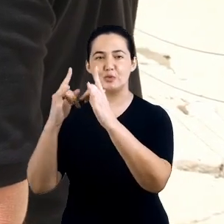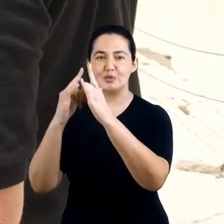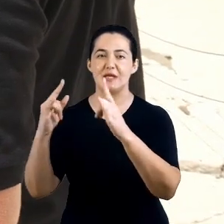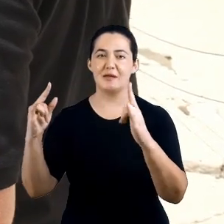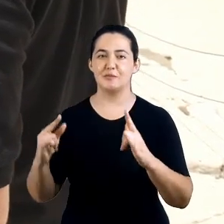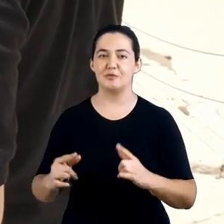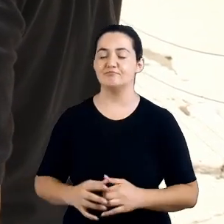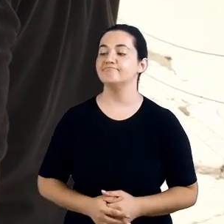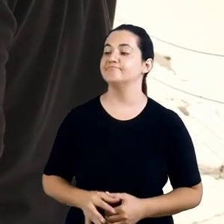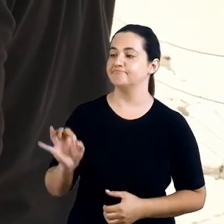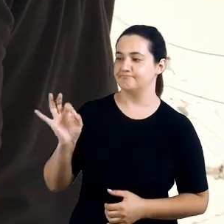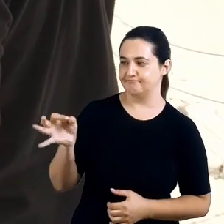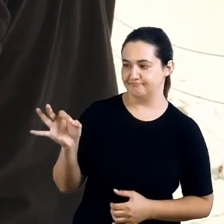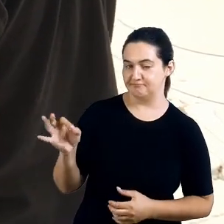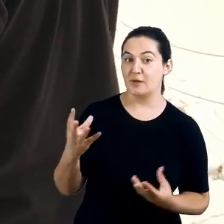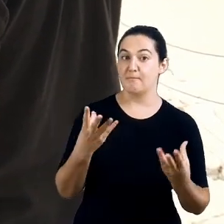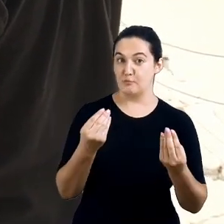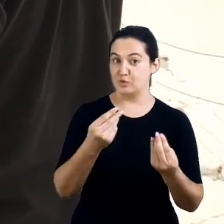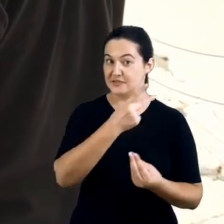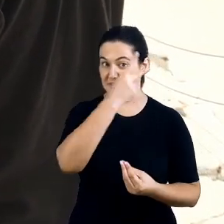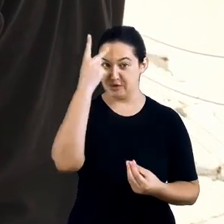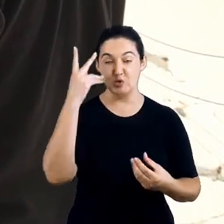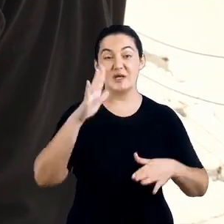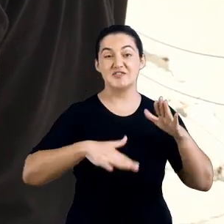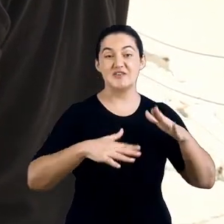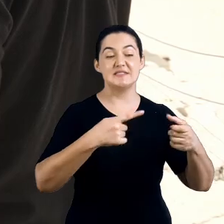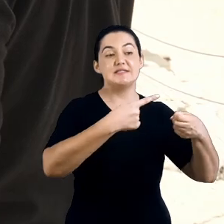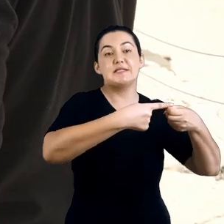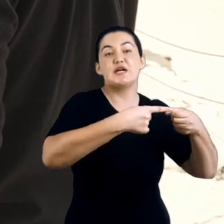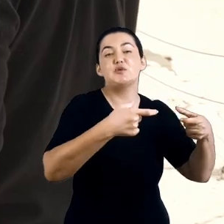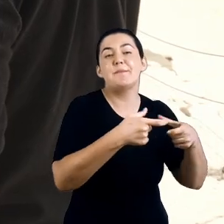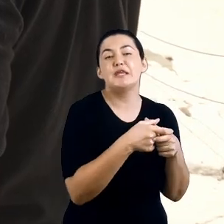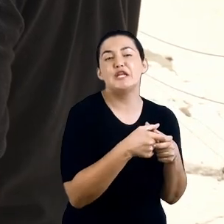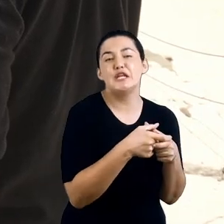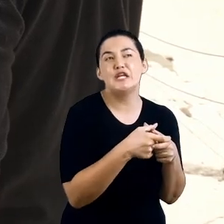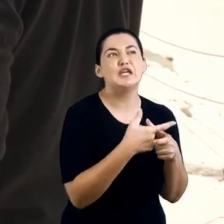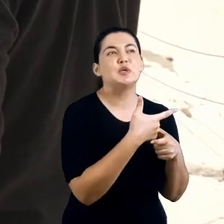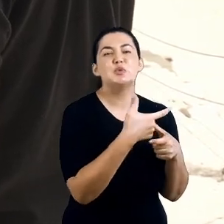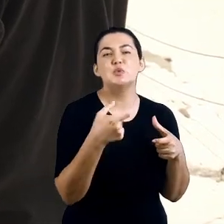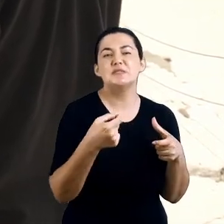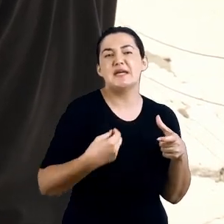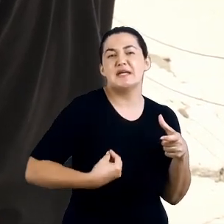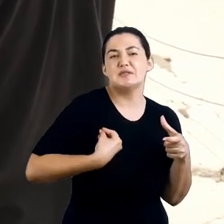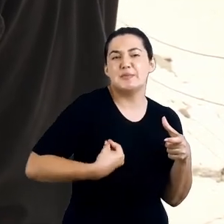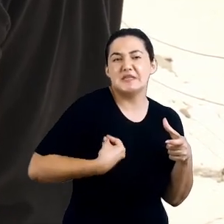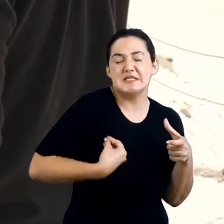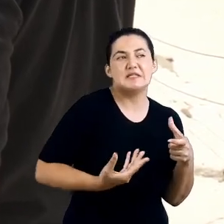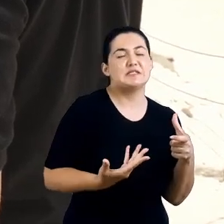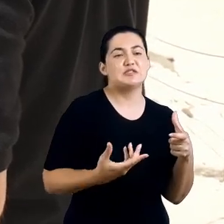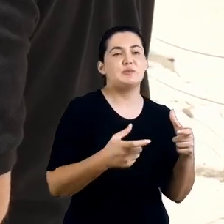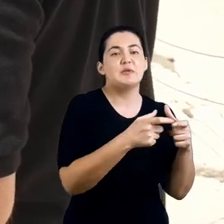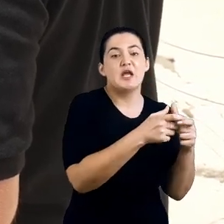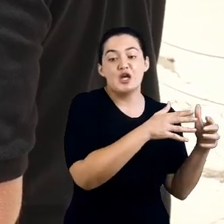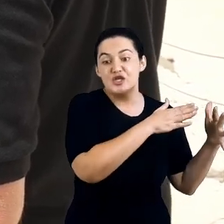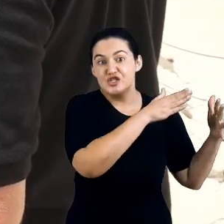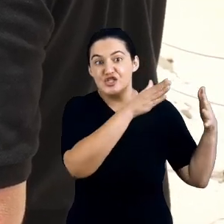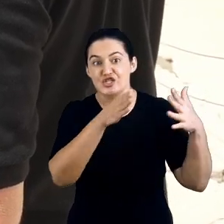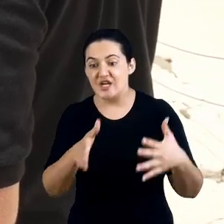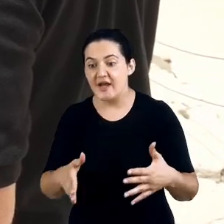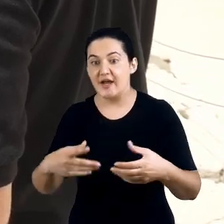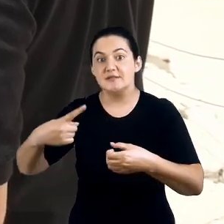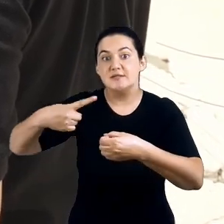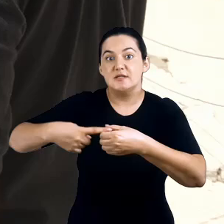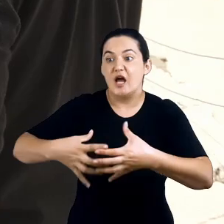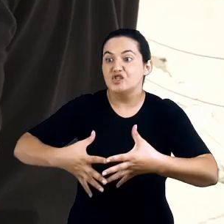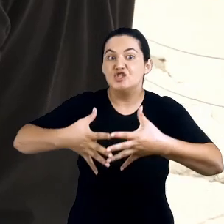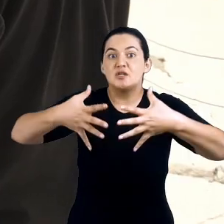Realmente, porque muitas pessoas, muitos peregrinos, vinham de uma vila pequena, talvez com 200 habitantes, 300 habitantes, e chegar nessa